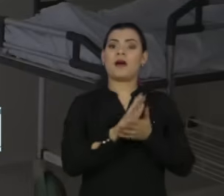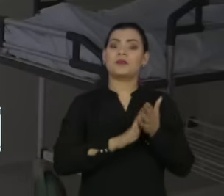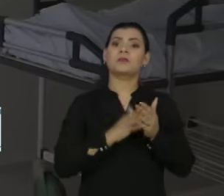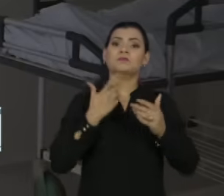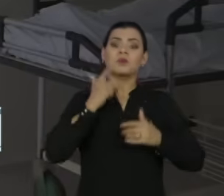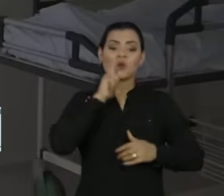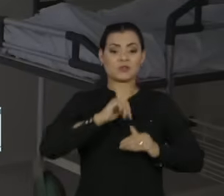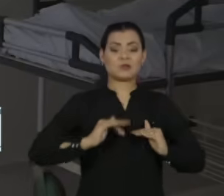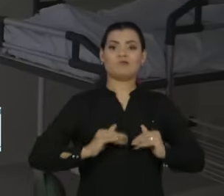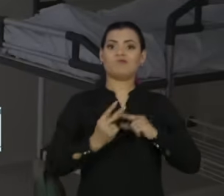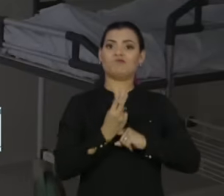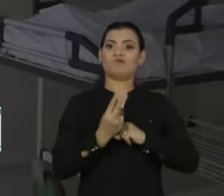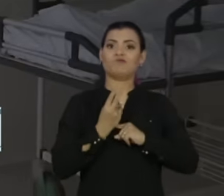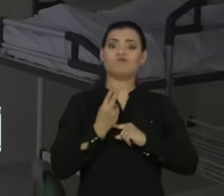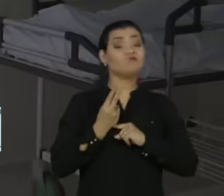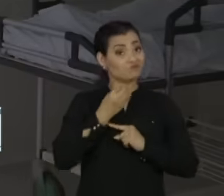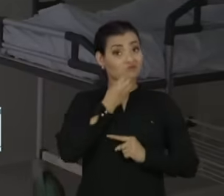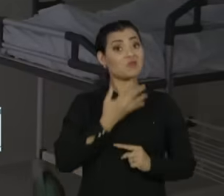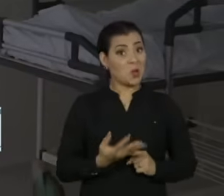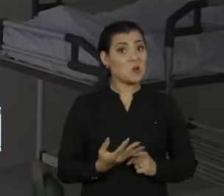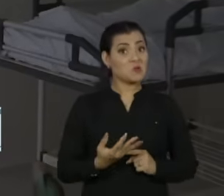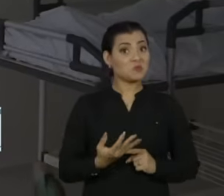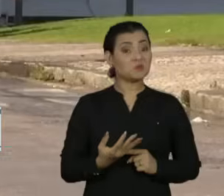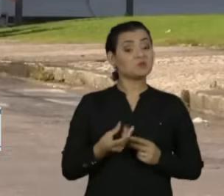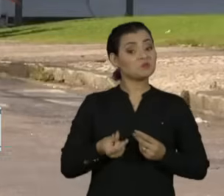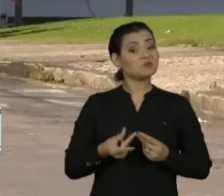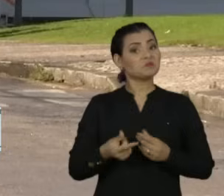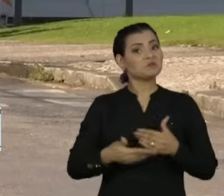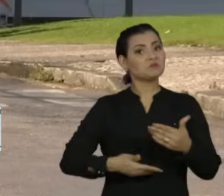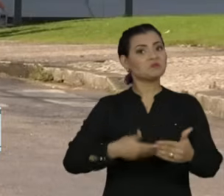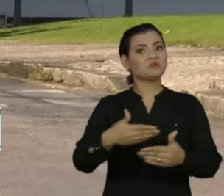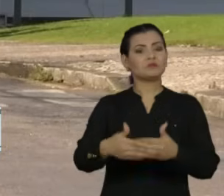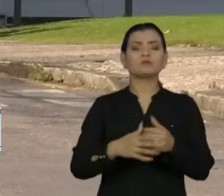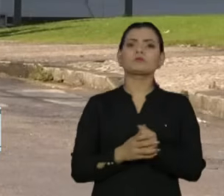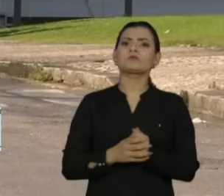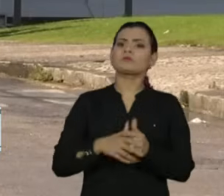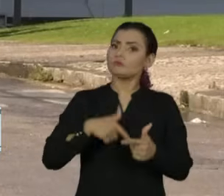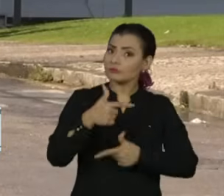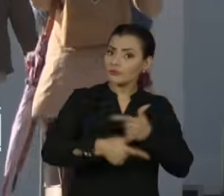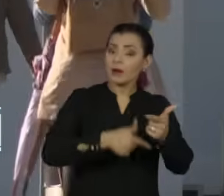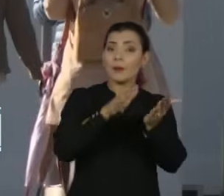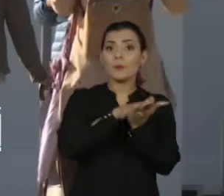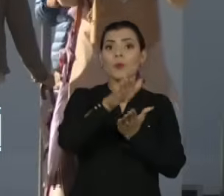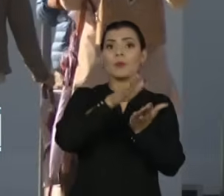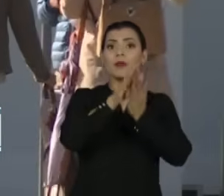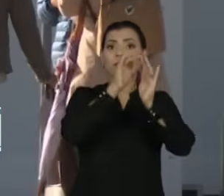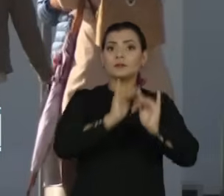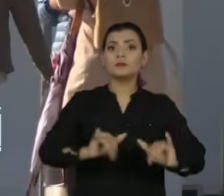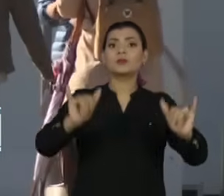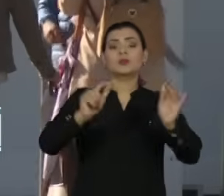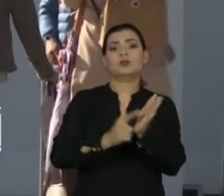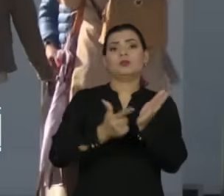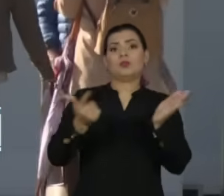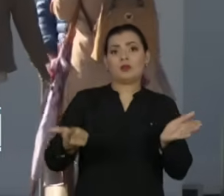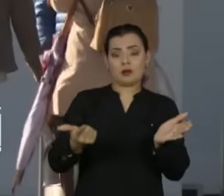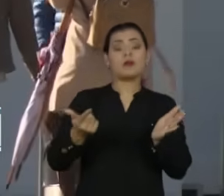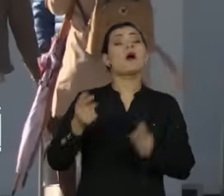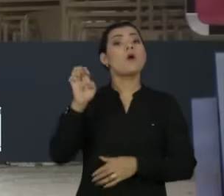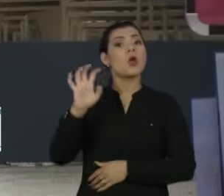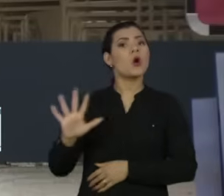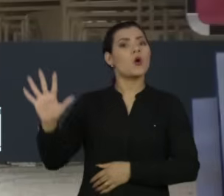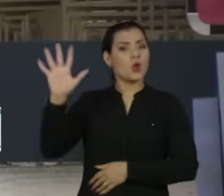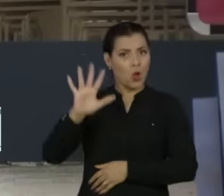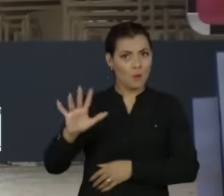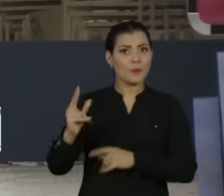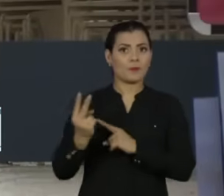que mostra algum grau de imunidade mais duradoura. O trabalho foi publicado no Jornal Europeu de Imunologia.